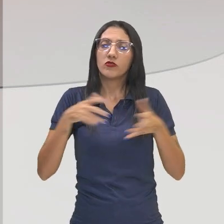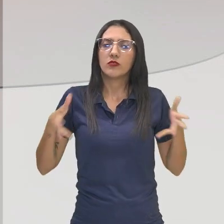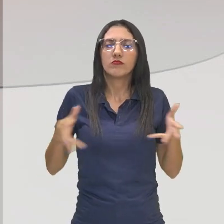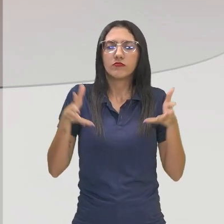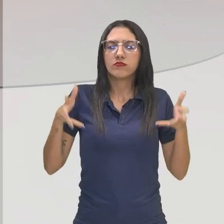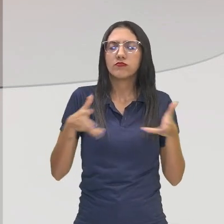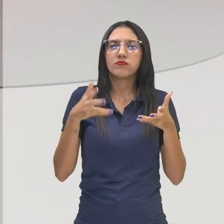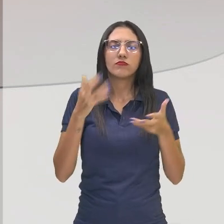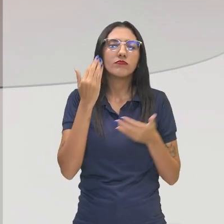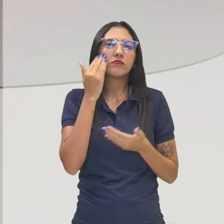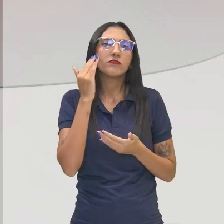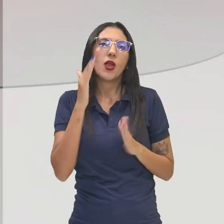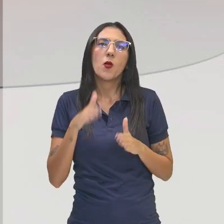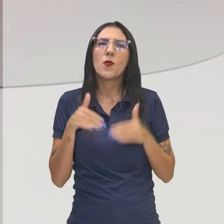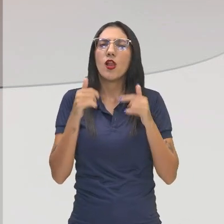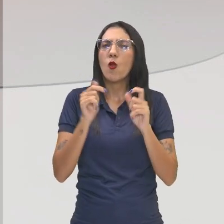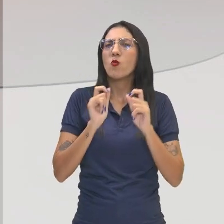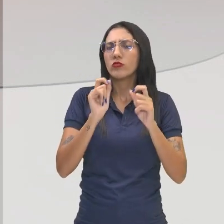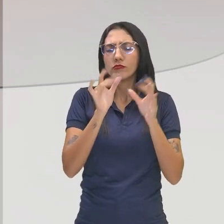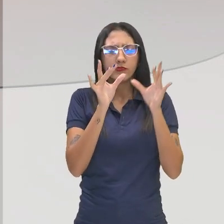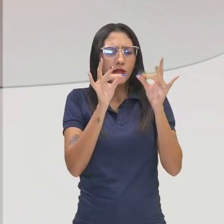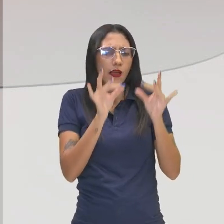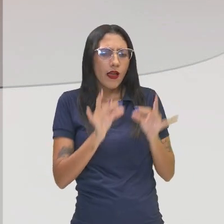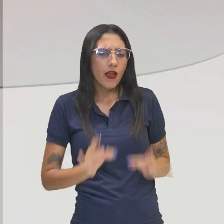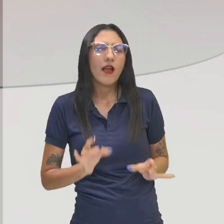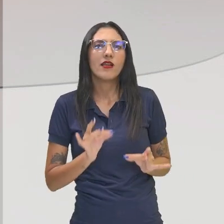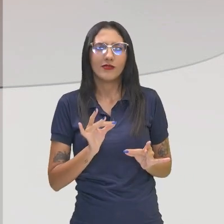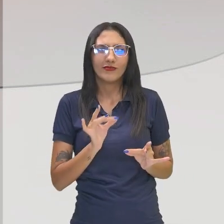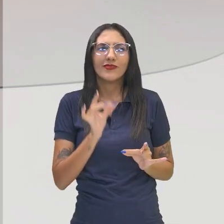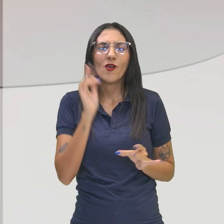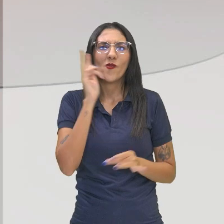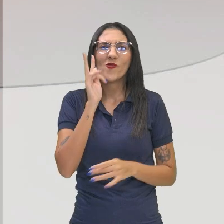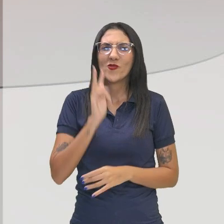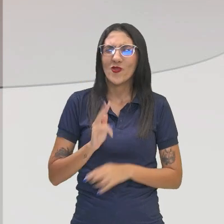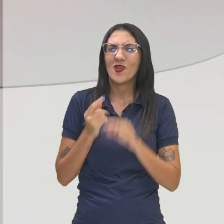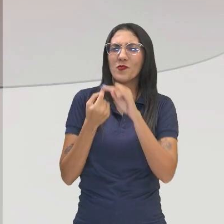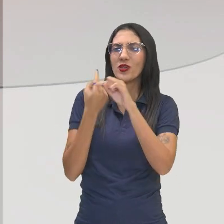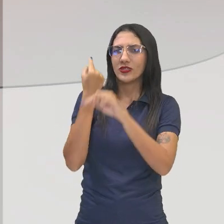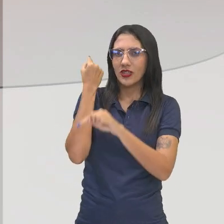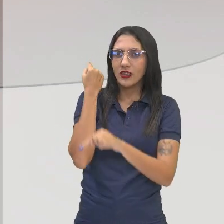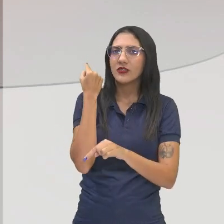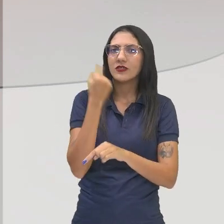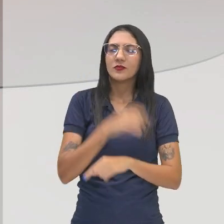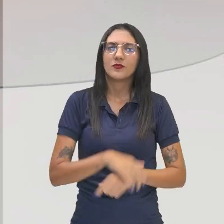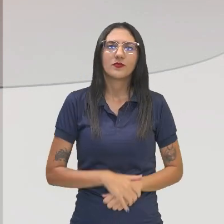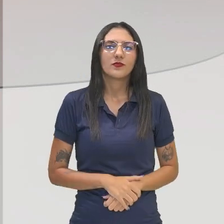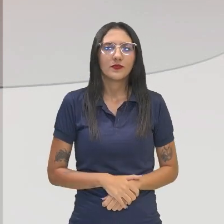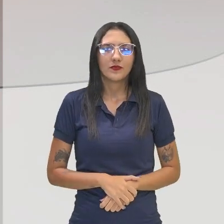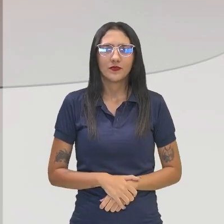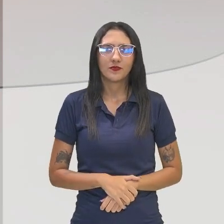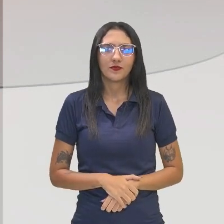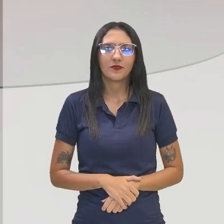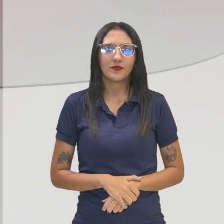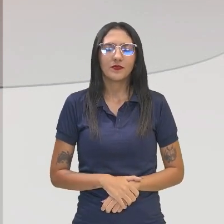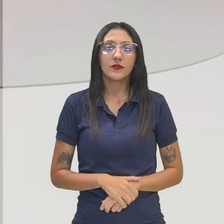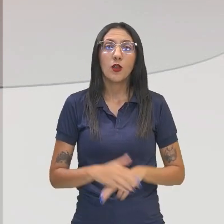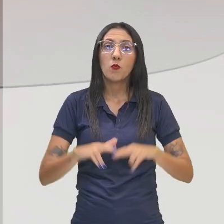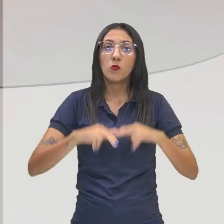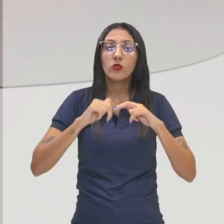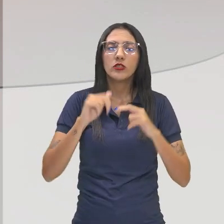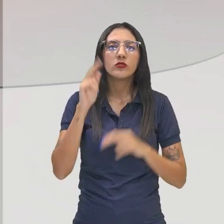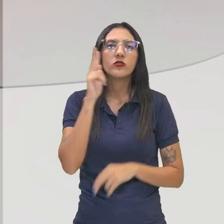compreensão muito mais profunda dos fenômenos históricos. É por isso que a história ela ajuda